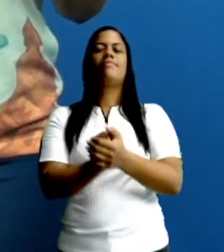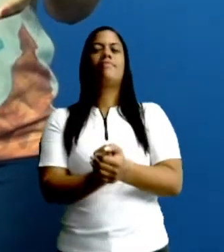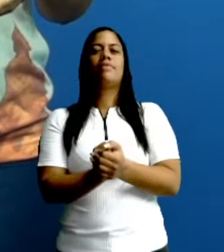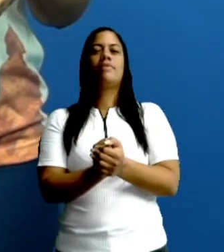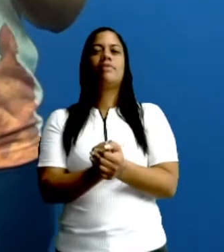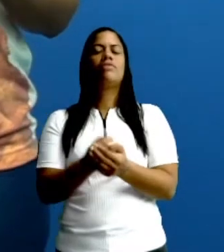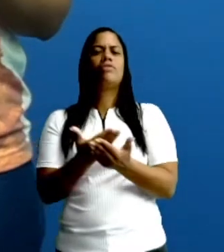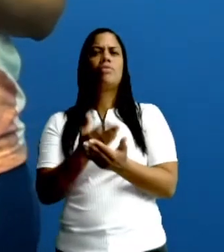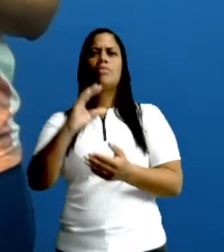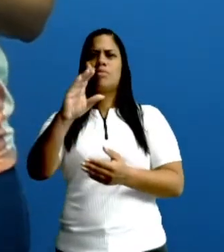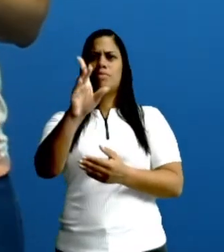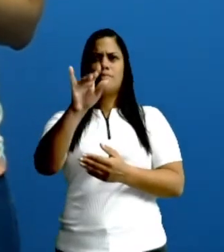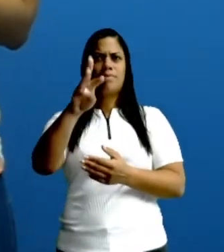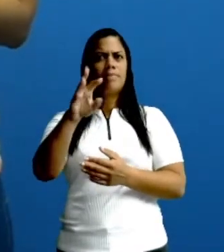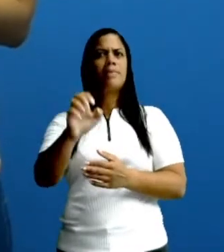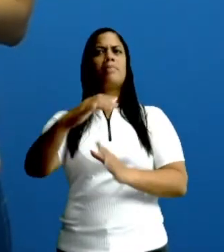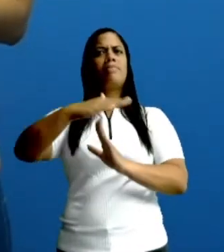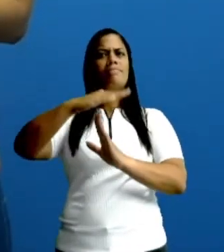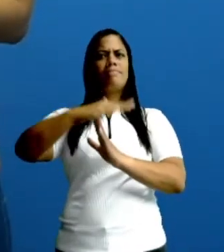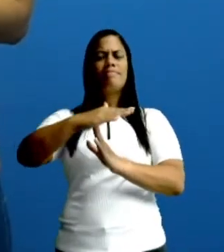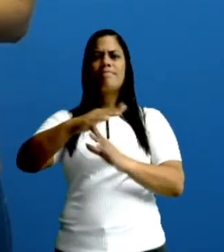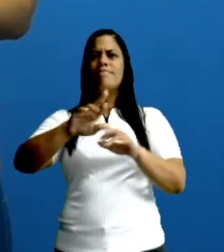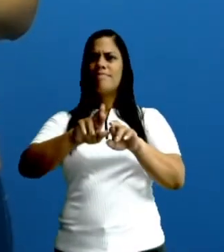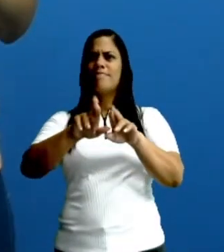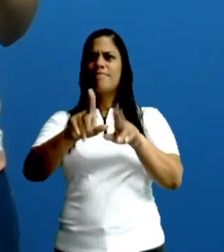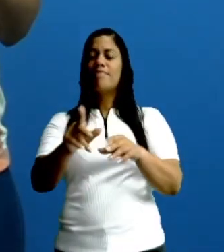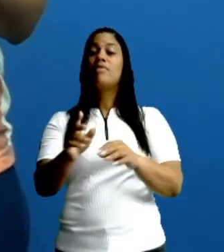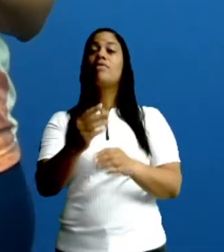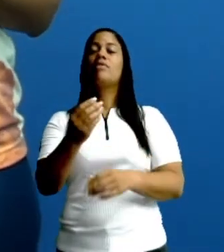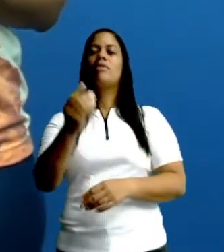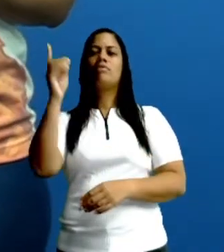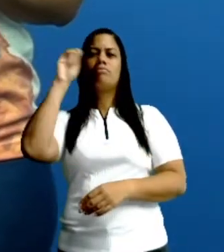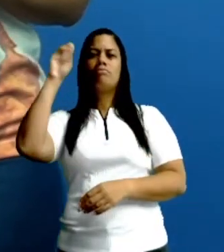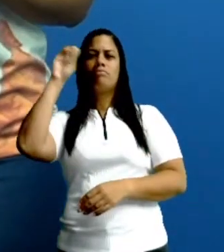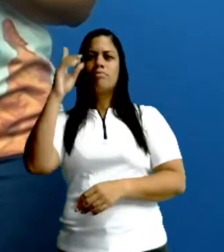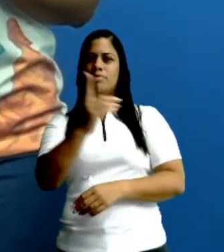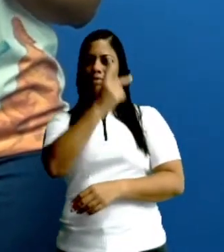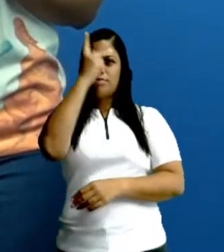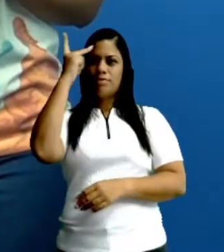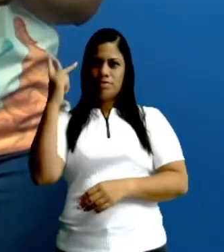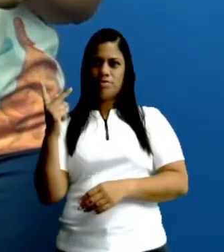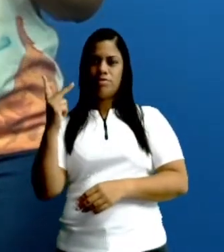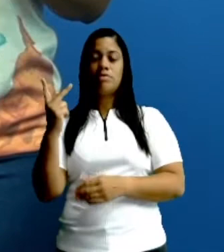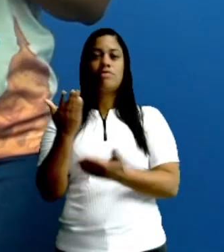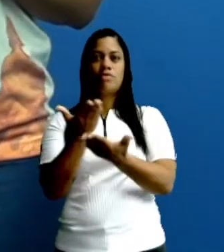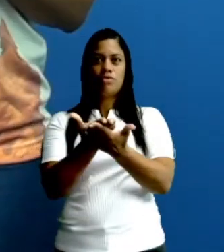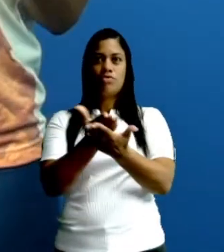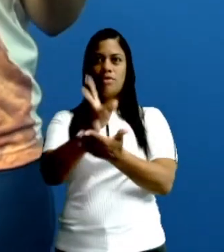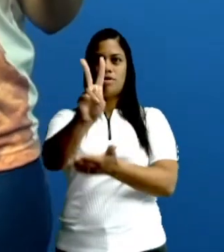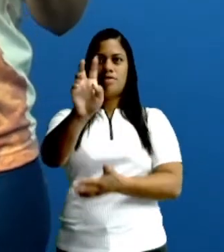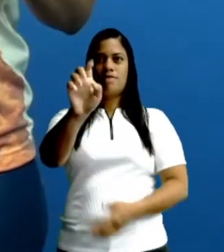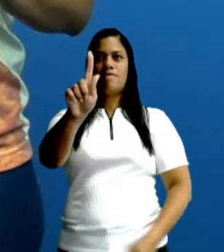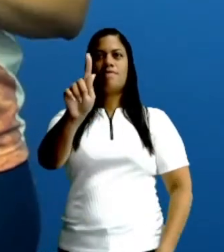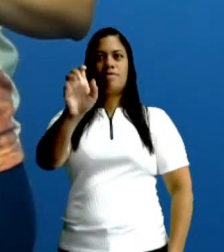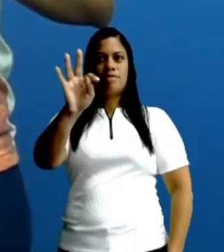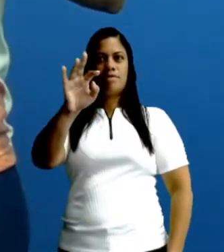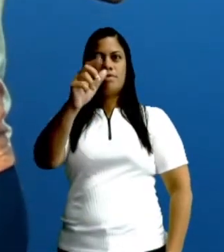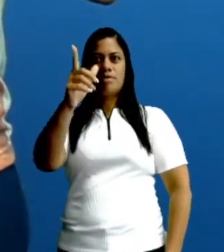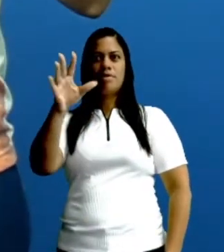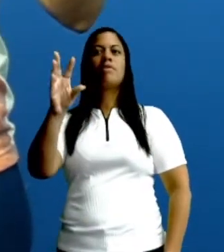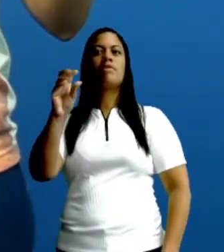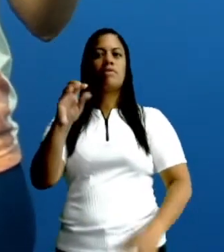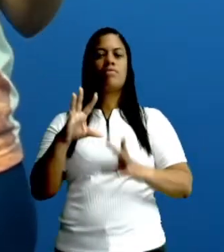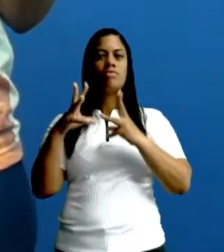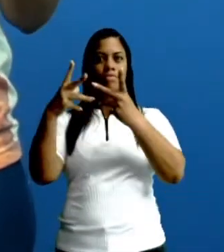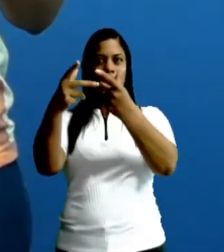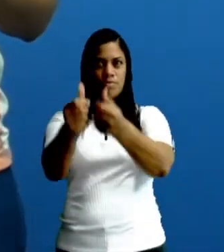ver como o clima interfere no cotidiano das pessoas e vamos ver os tipos de vegetação que tem no mundo, tá certo? Vamos